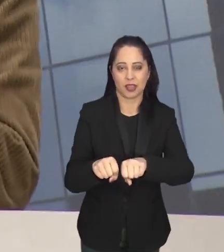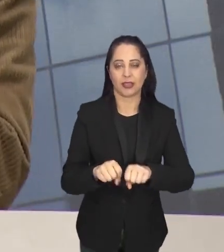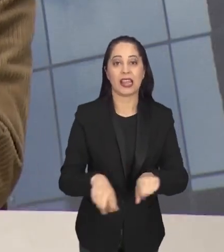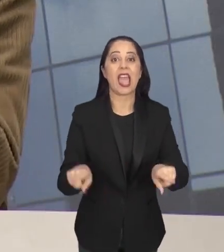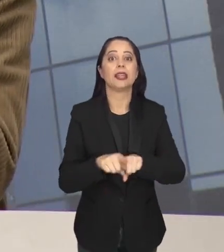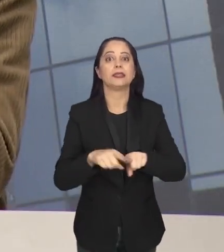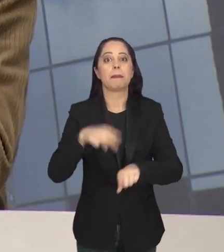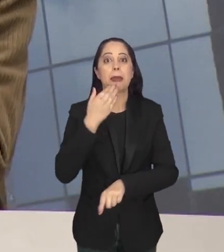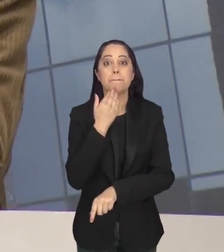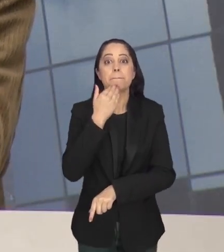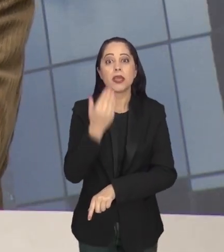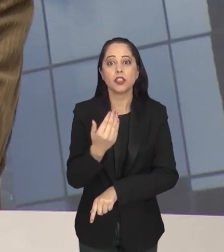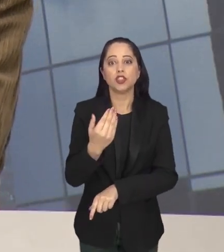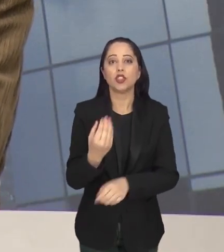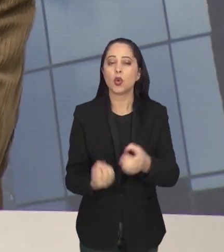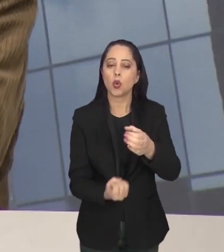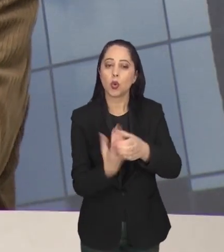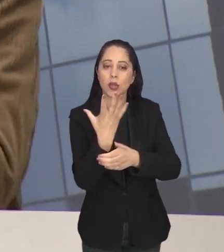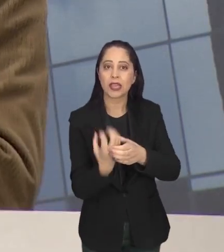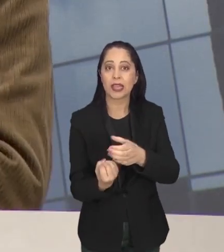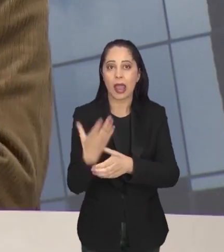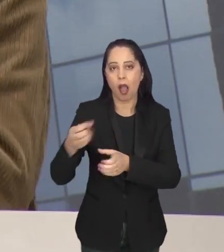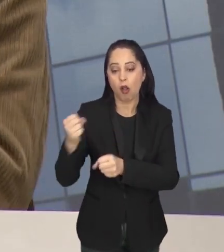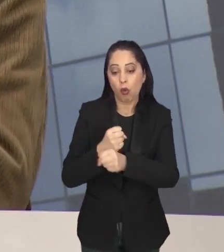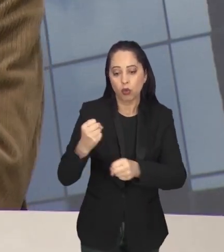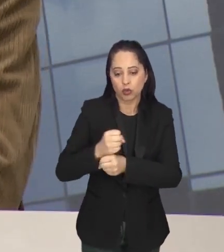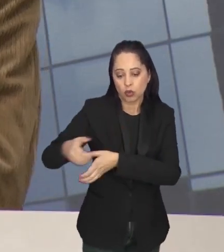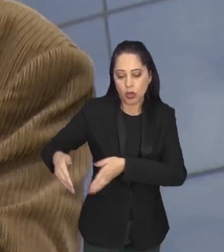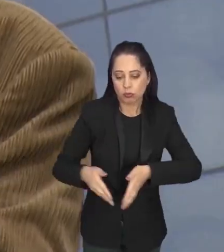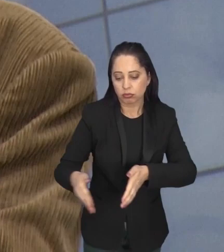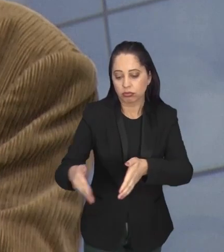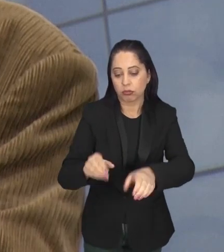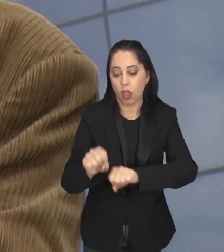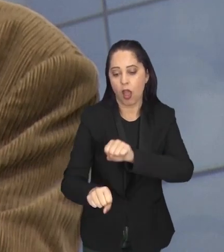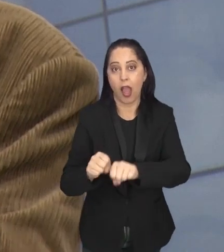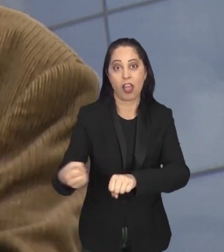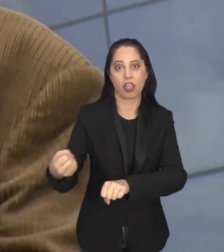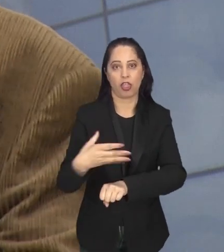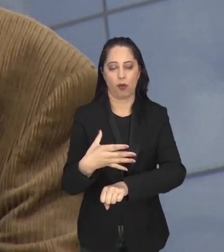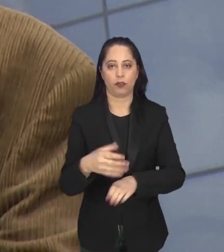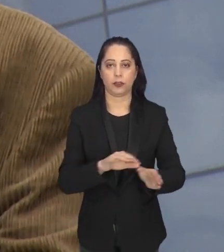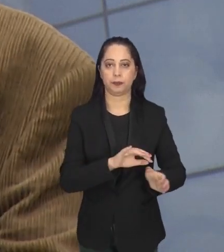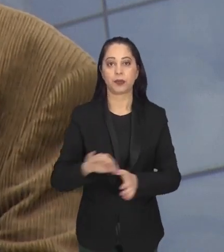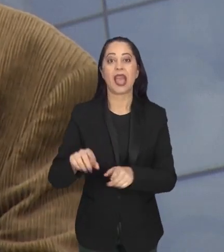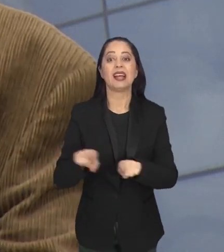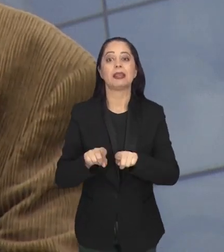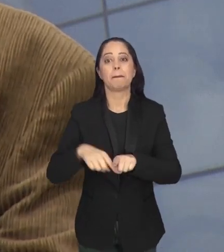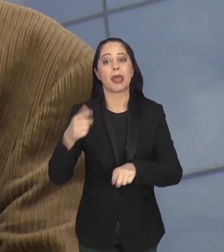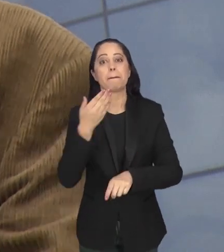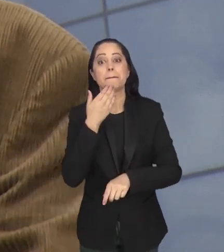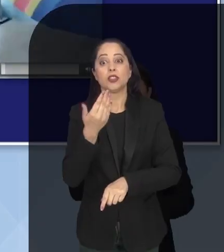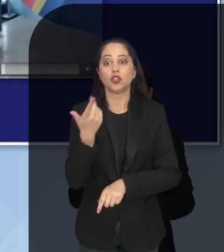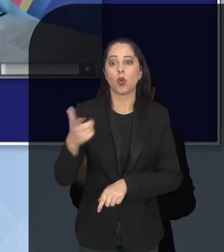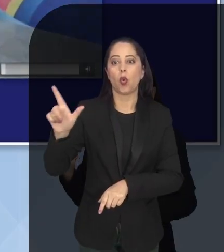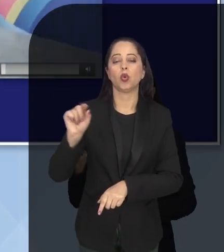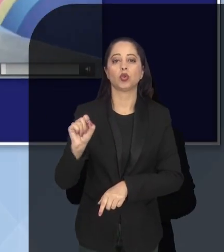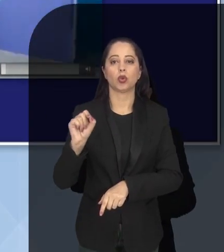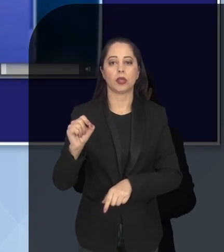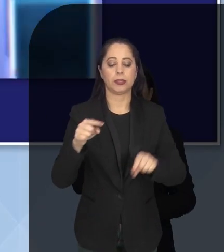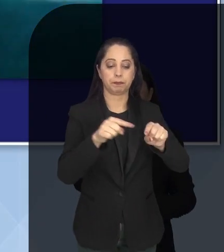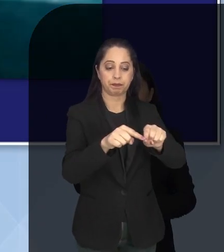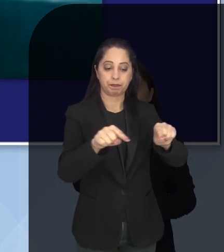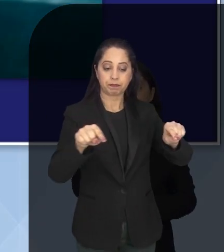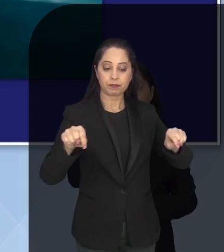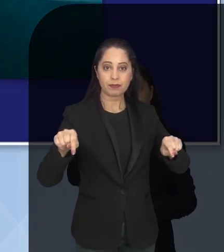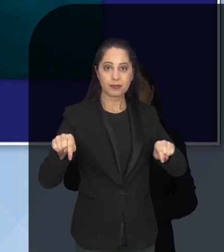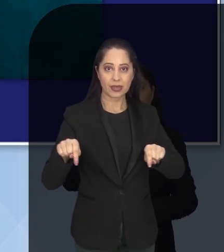Petit também solicitou a instalação de novas ciclovias. Outro pedido do parlamentar foi para a instalação de